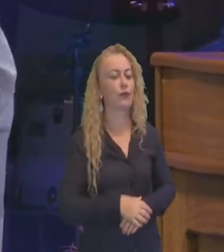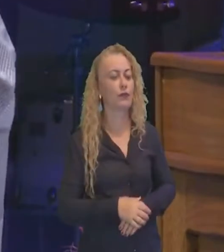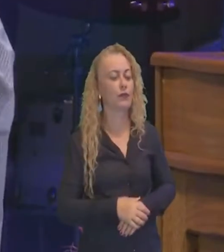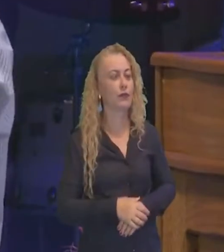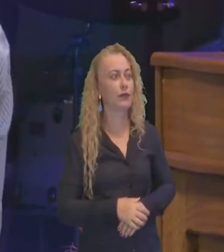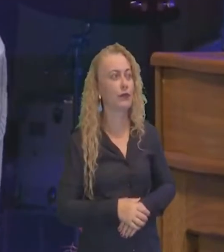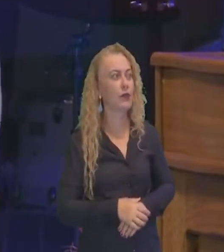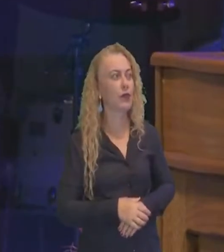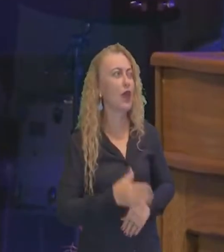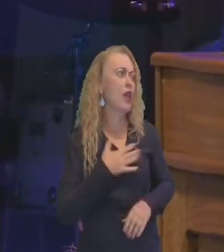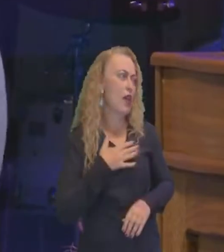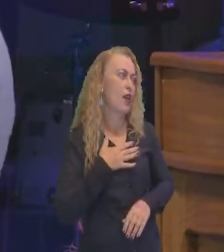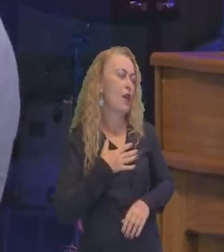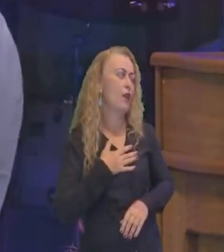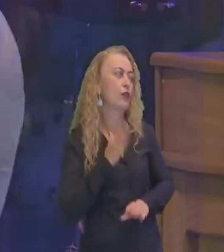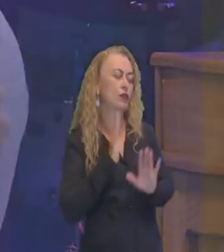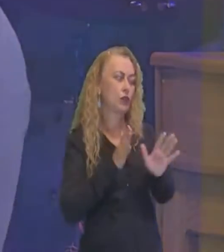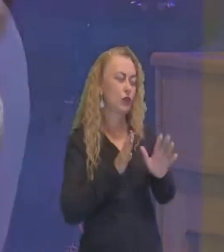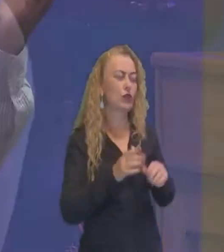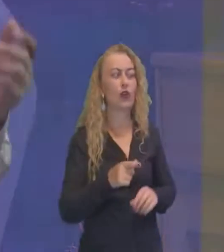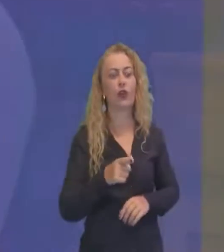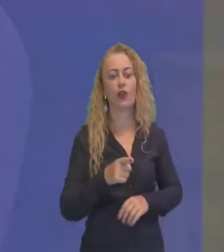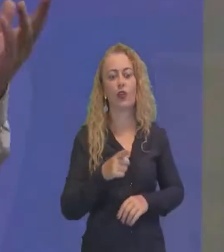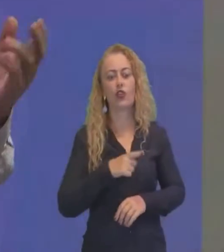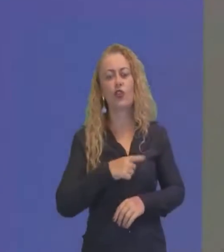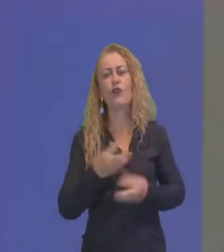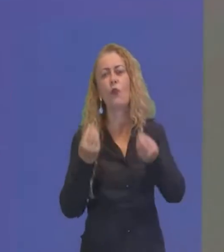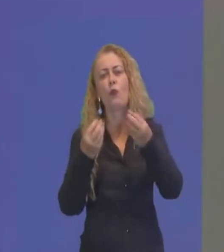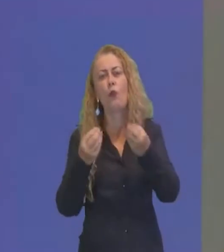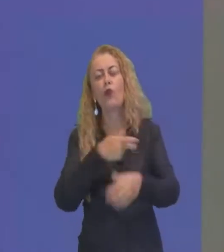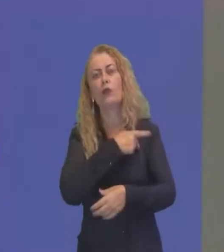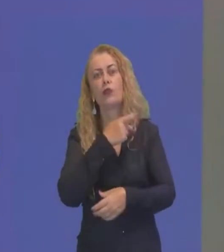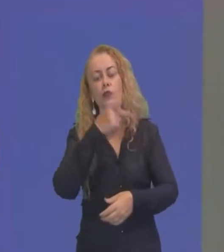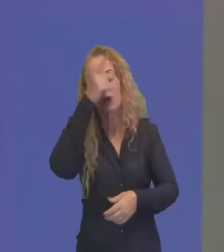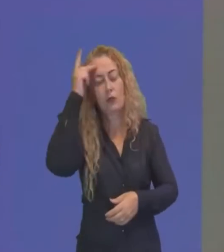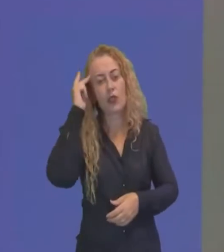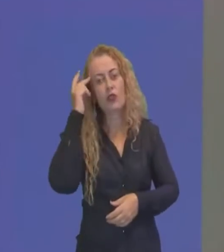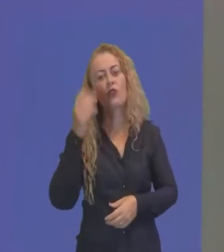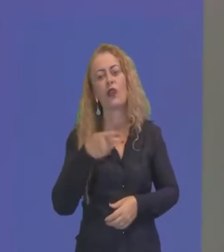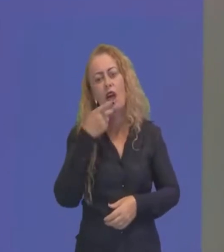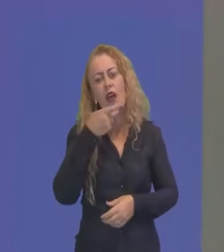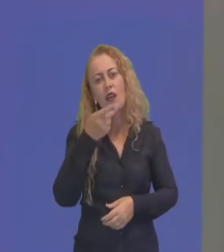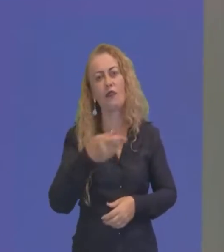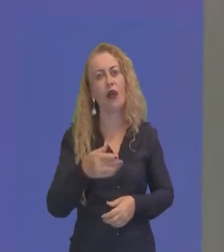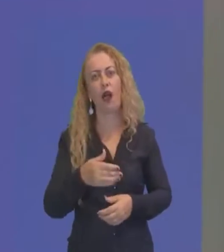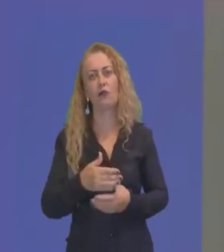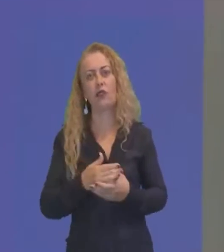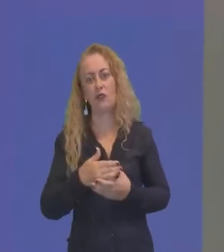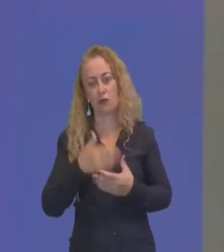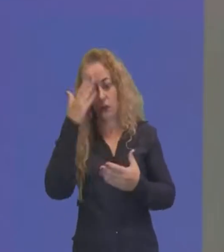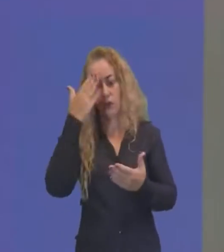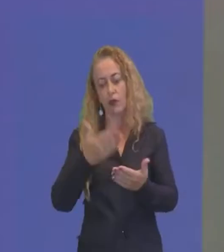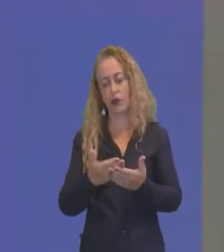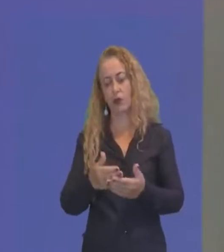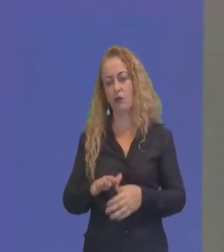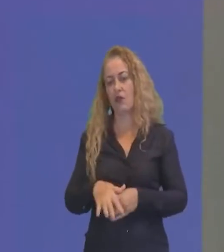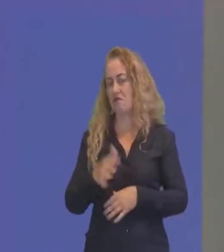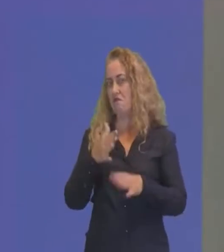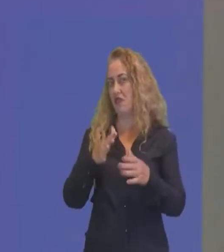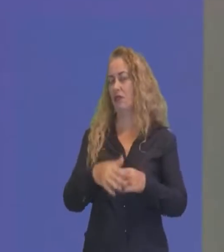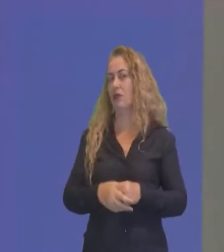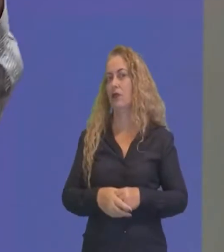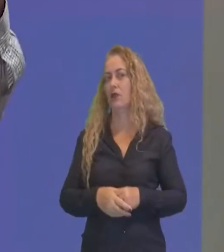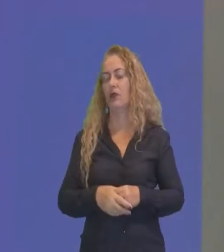Eu já tive irmão que chegou e disse: pastor, que negócio é esse? Deus cura, que negócio é esse? Eu digo: você não crê? Não. Eu digo: tá bom,